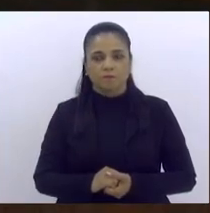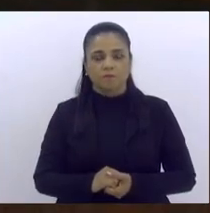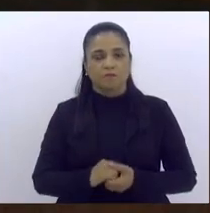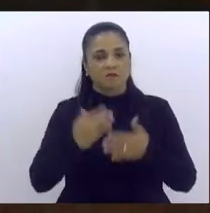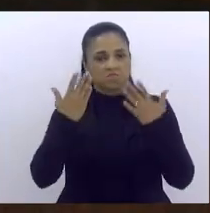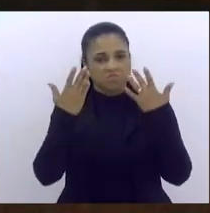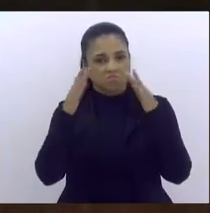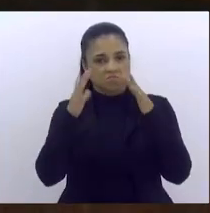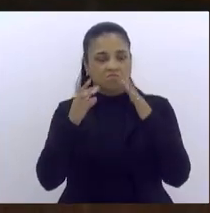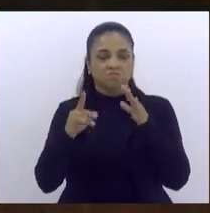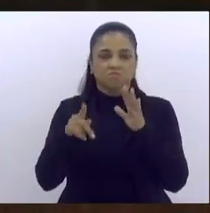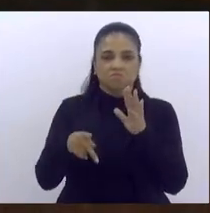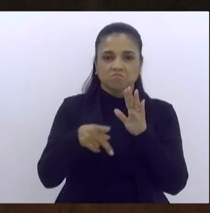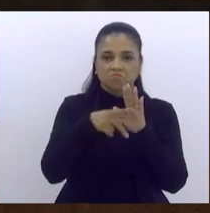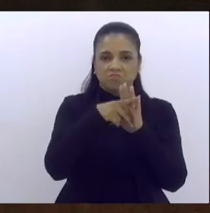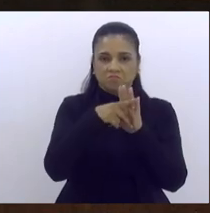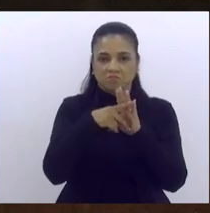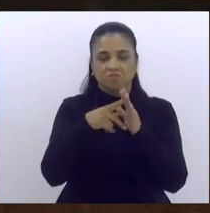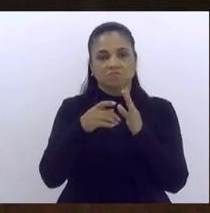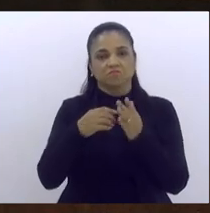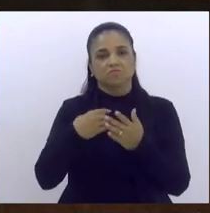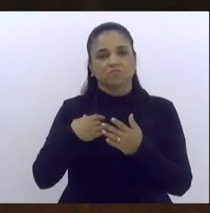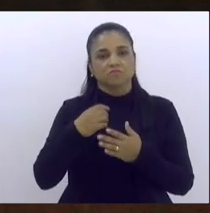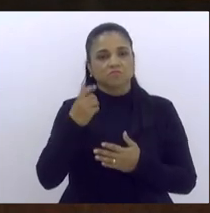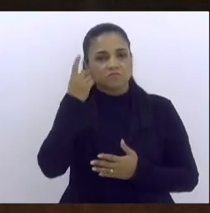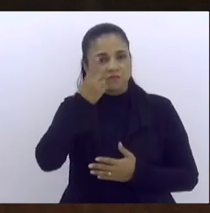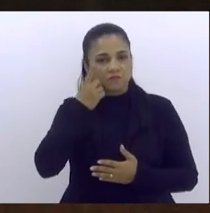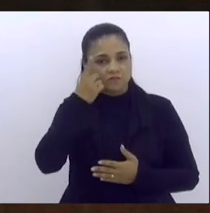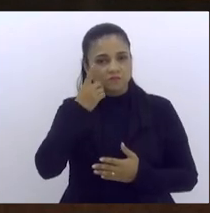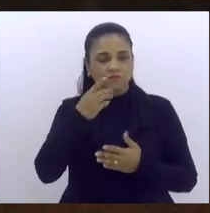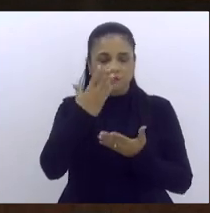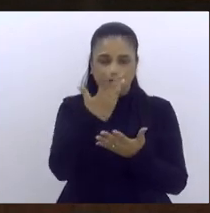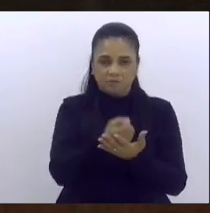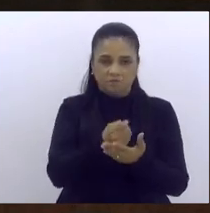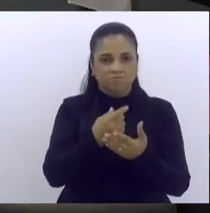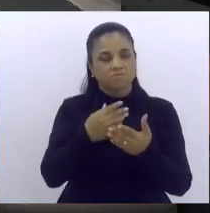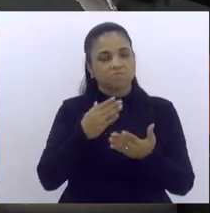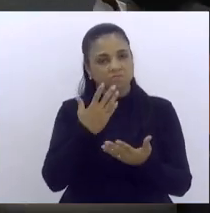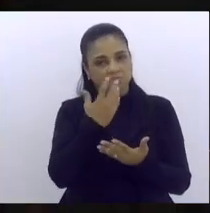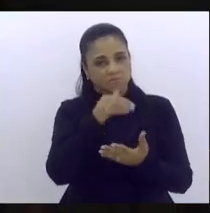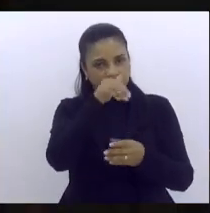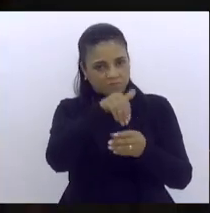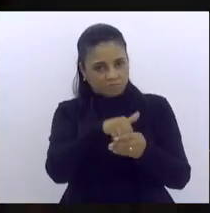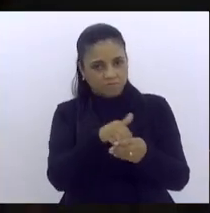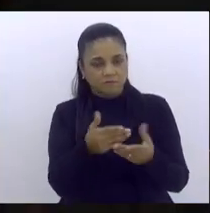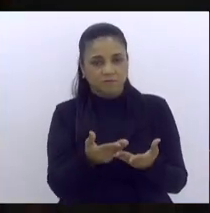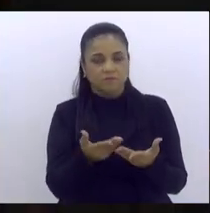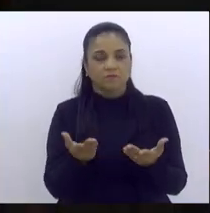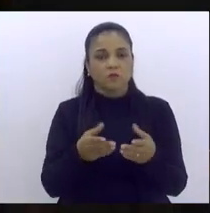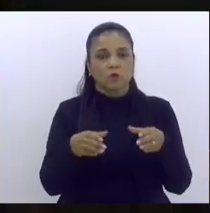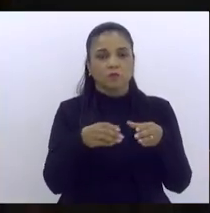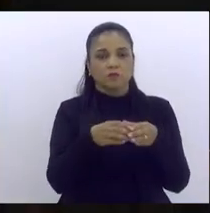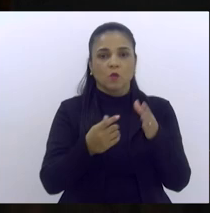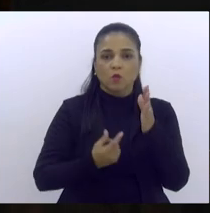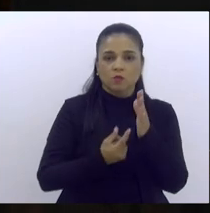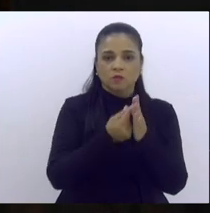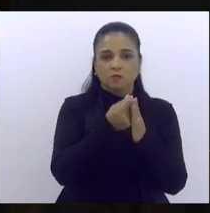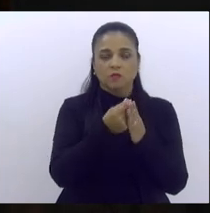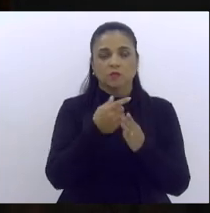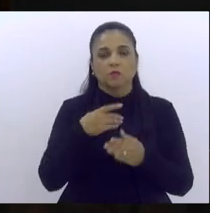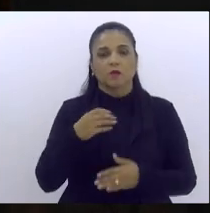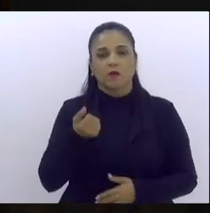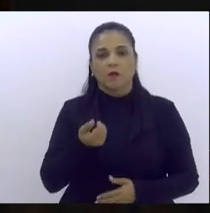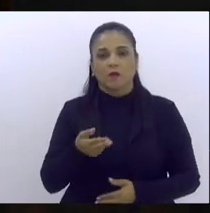Parabenizar a autora do projeto e emitir parecer favorável, presidente. Muito obrigado. Pela Comissão de Orçamento, deputado Arthur